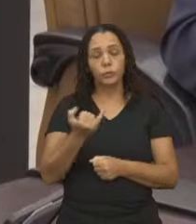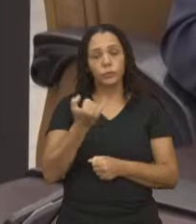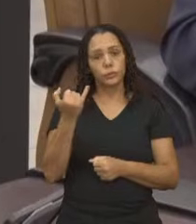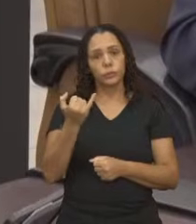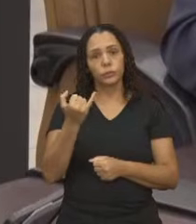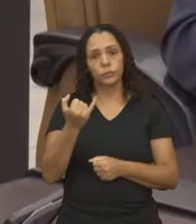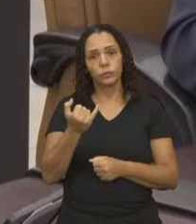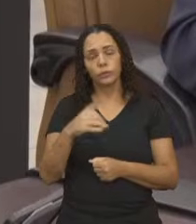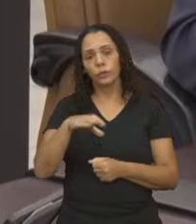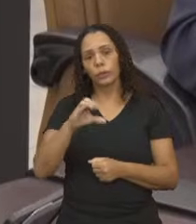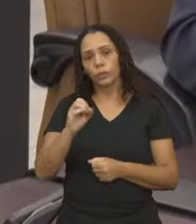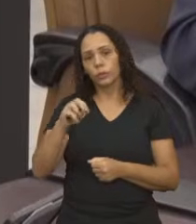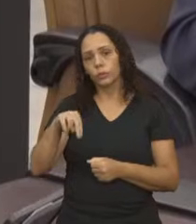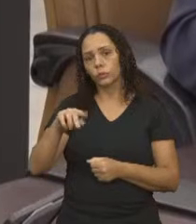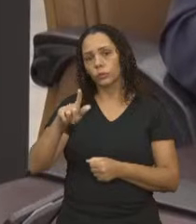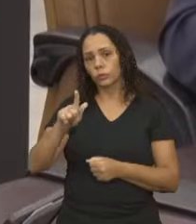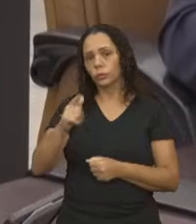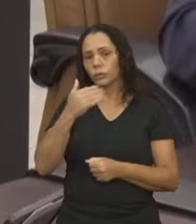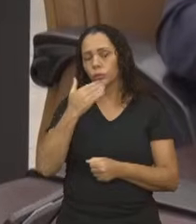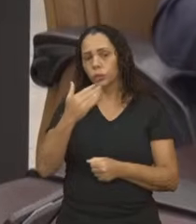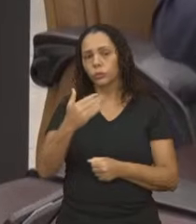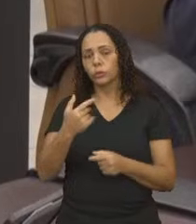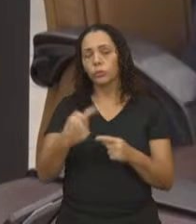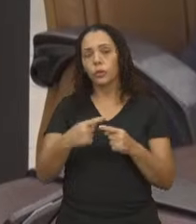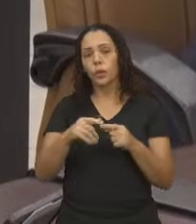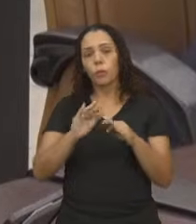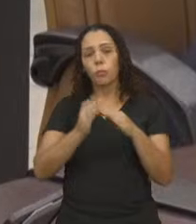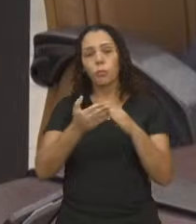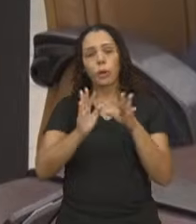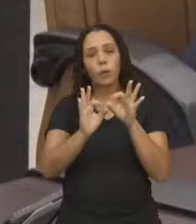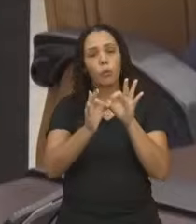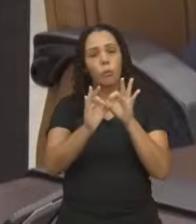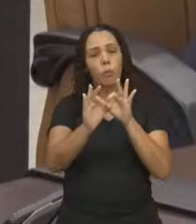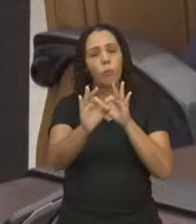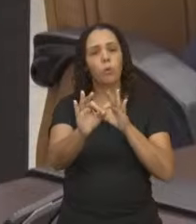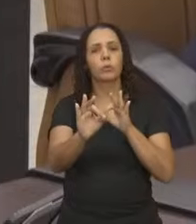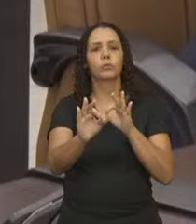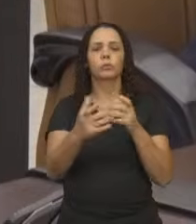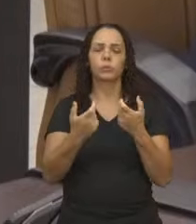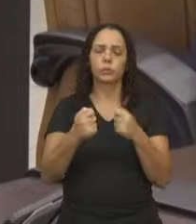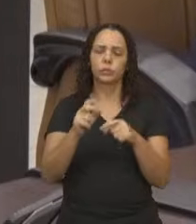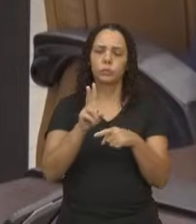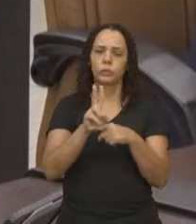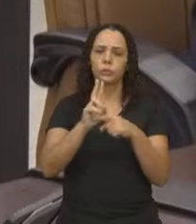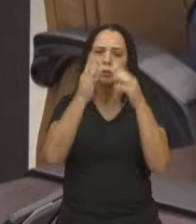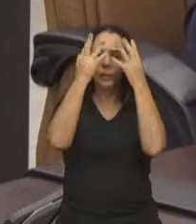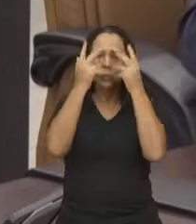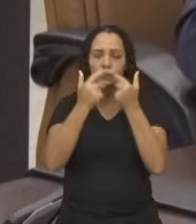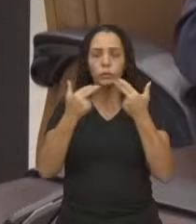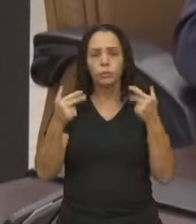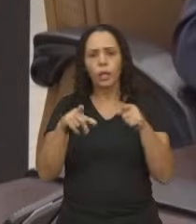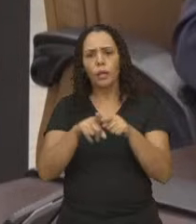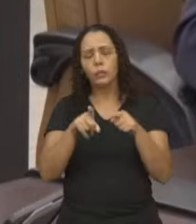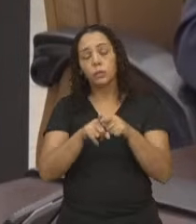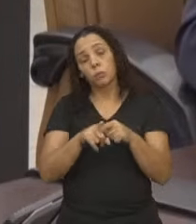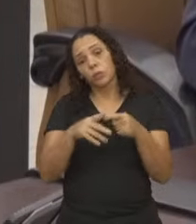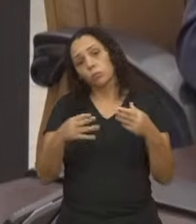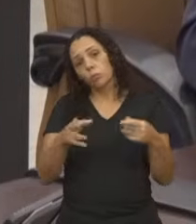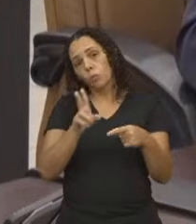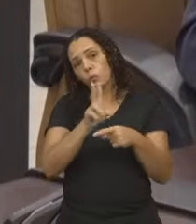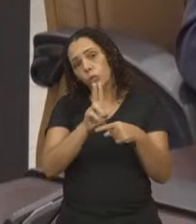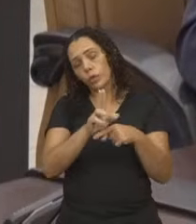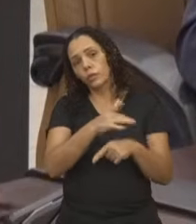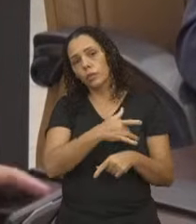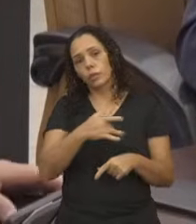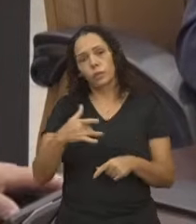chegar até aqueles bairros mais distantes da cidade. Sabemos que a gente vai cuidar dos animais e também a promoção da saúde pública, né? A gente sabe que